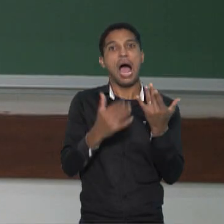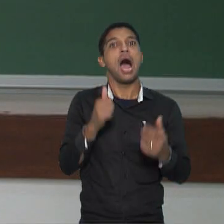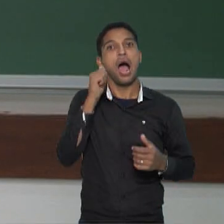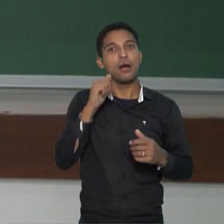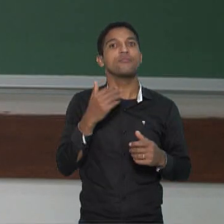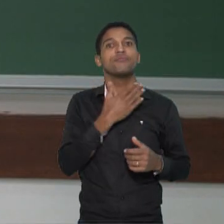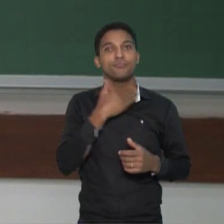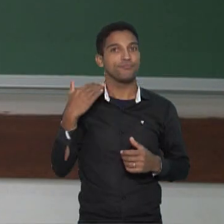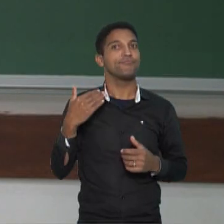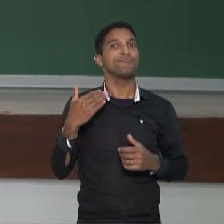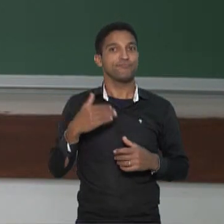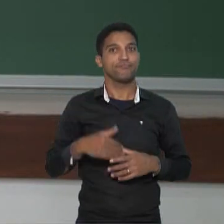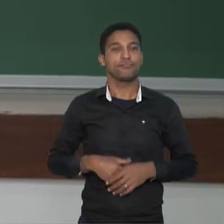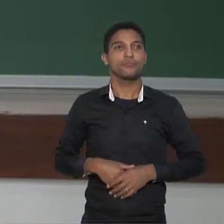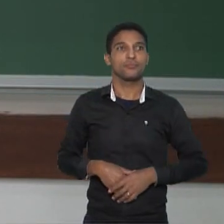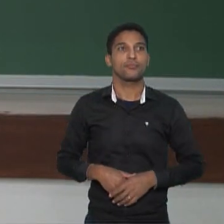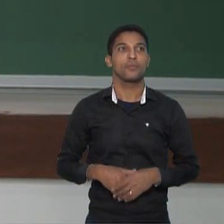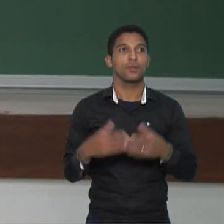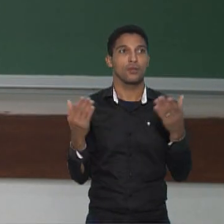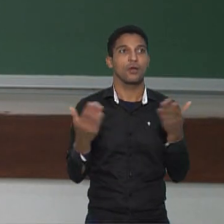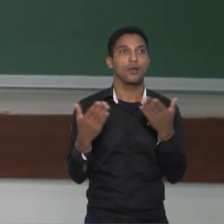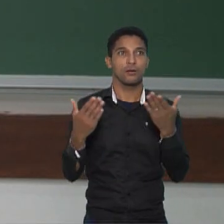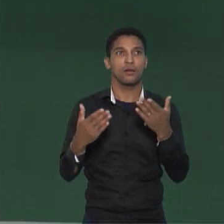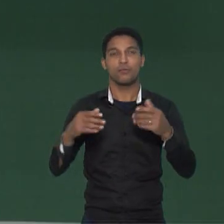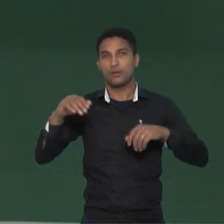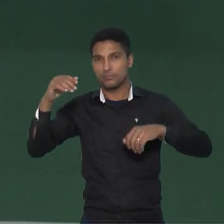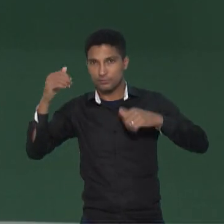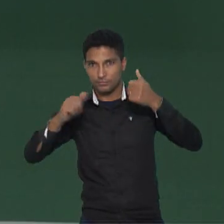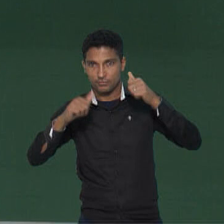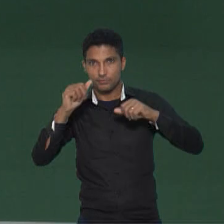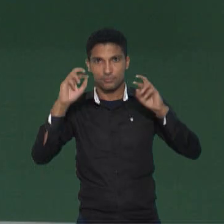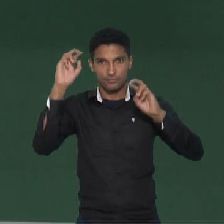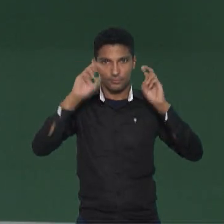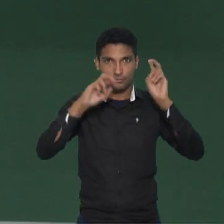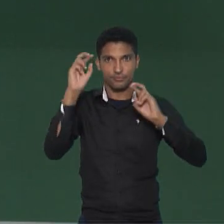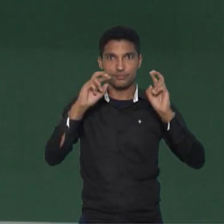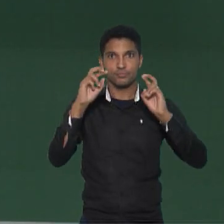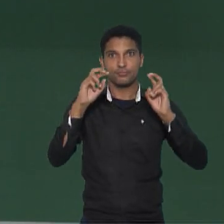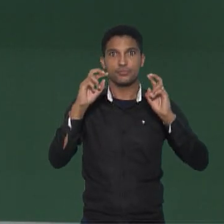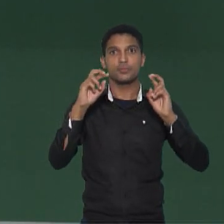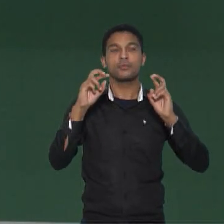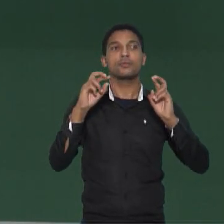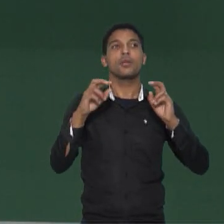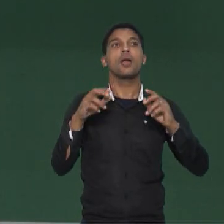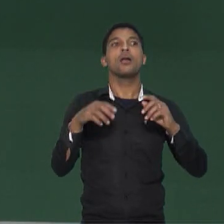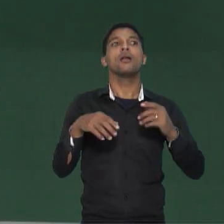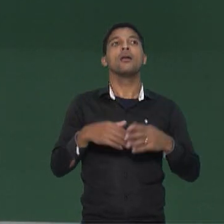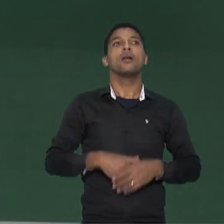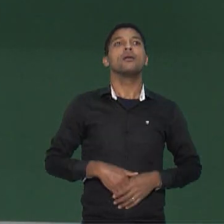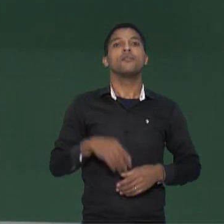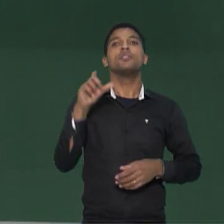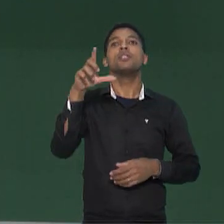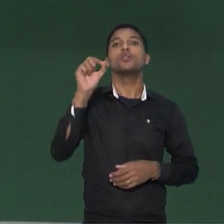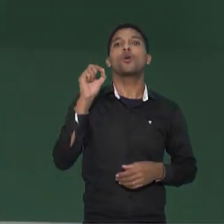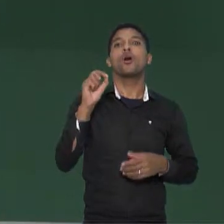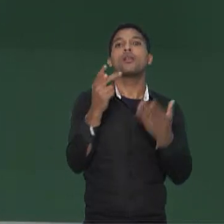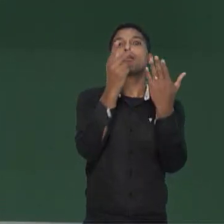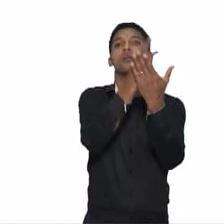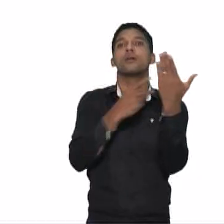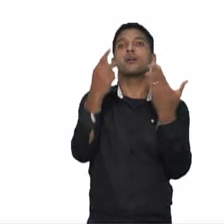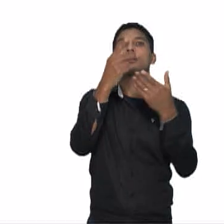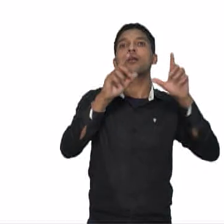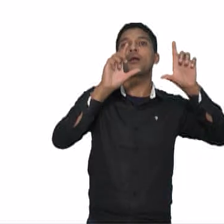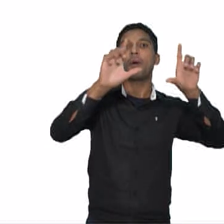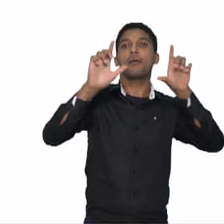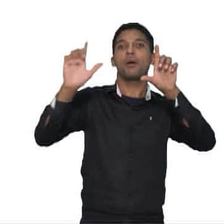Então, agora a gente vai fazer aquela nossa análise básica de obras para a gente finalizar a aula de hoje. Escolha alguma das obras a seguir e